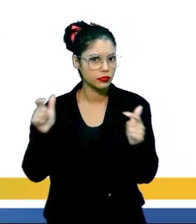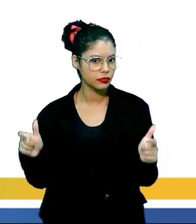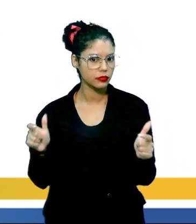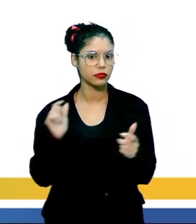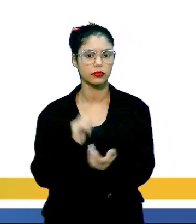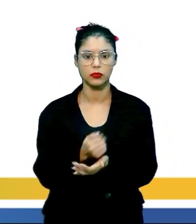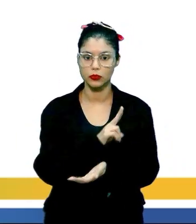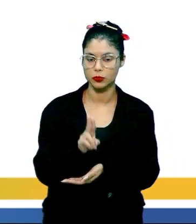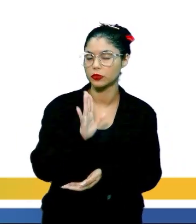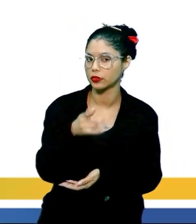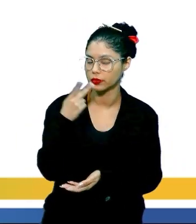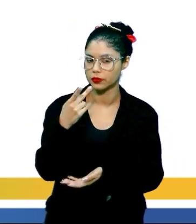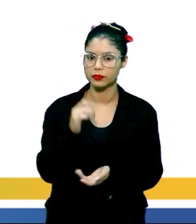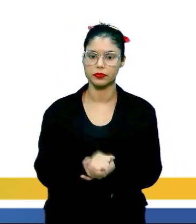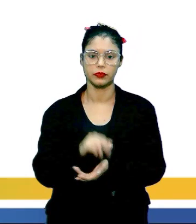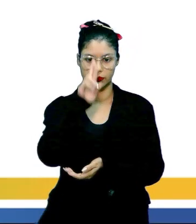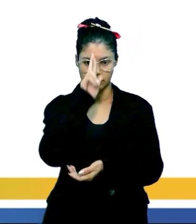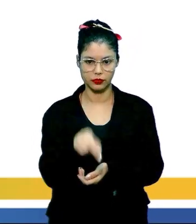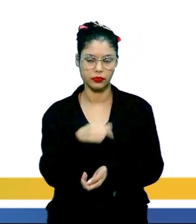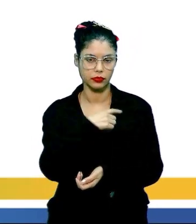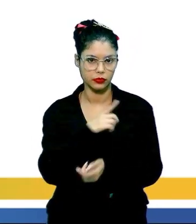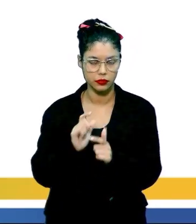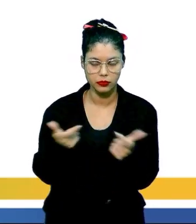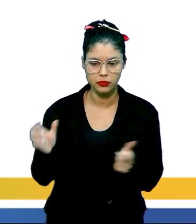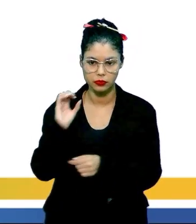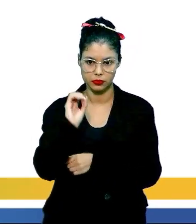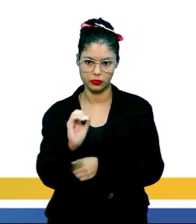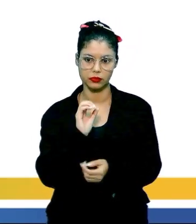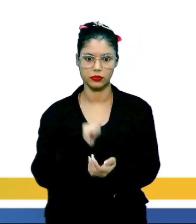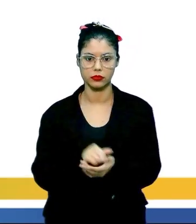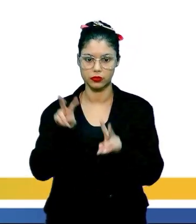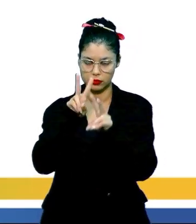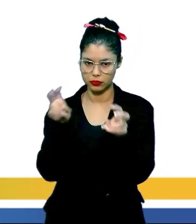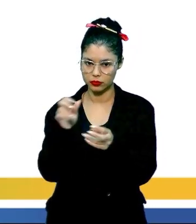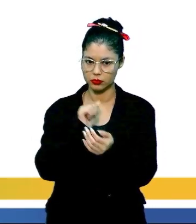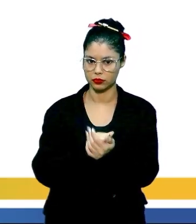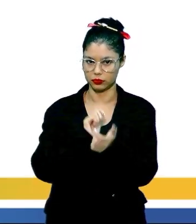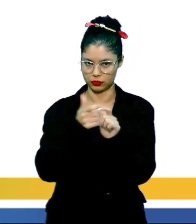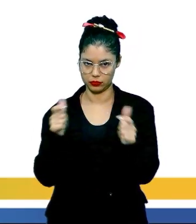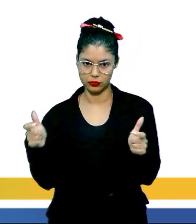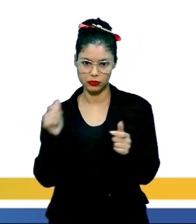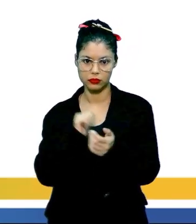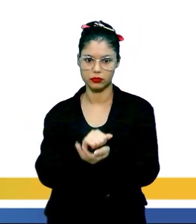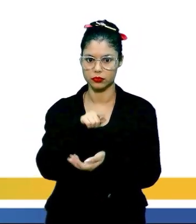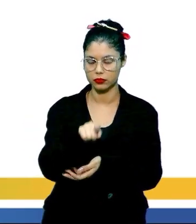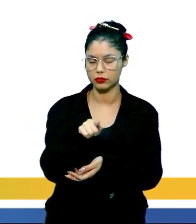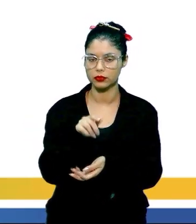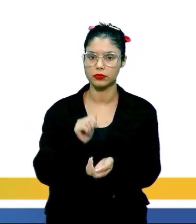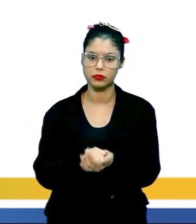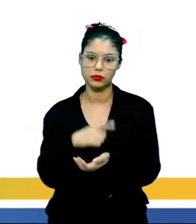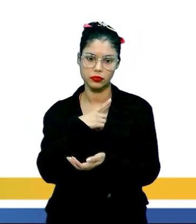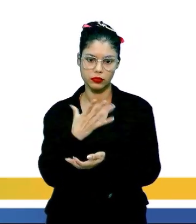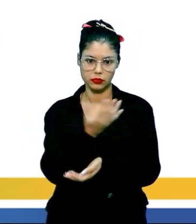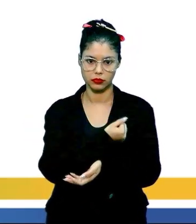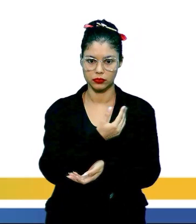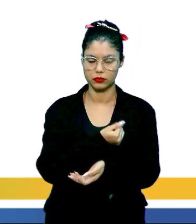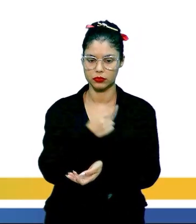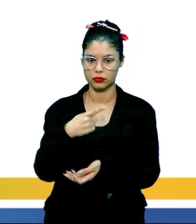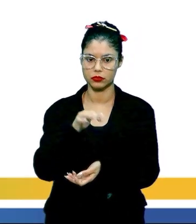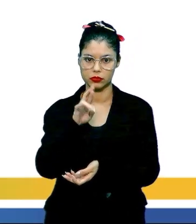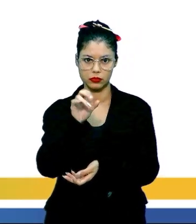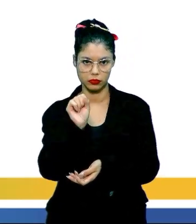crescente? O nome já fala. A razão tem que ser maior que zero e ela tem que ter um crescimento. Tipo aqui, ó, eu tenho os números